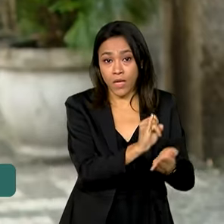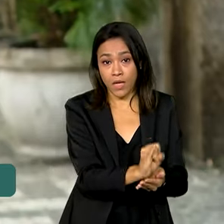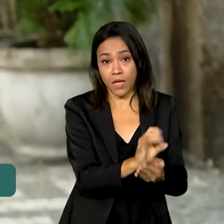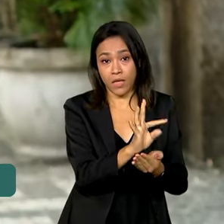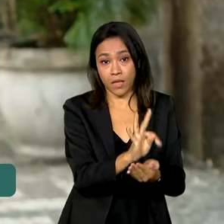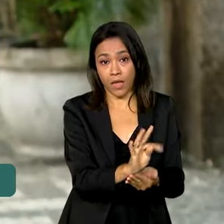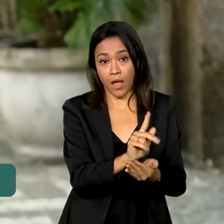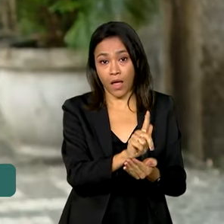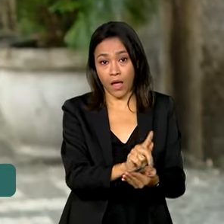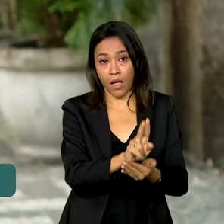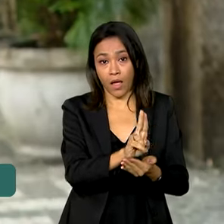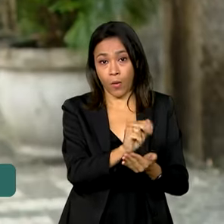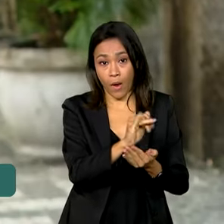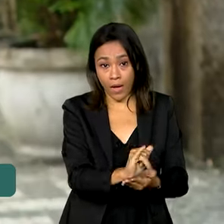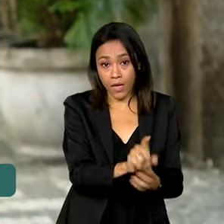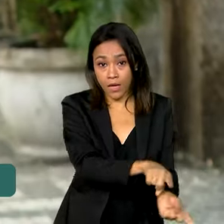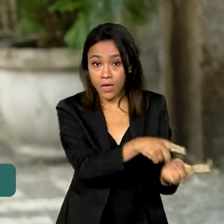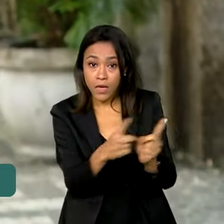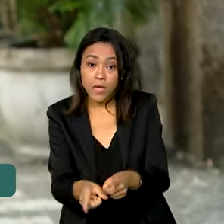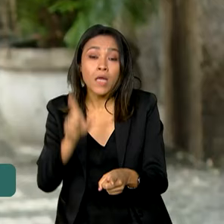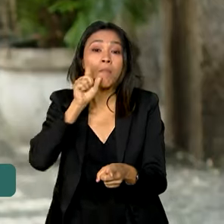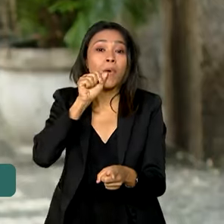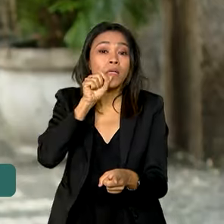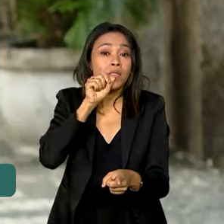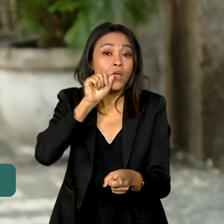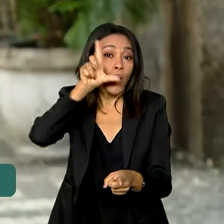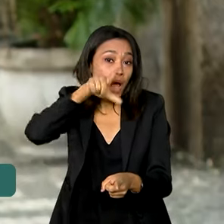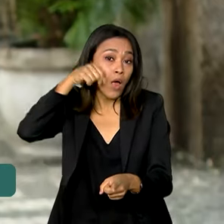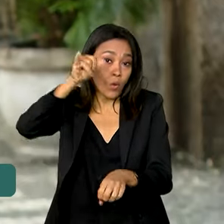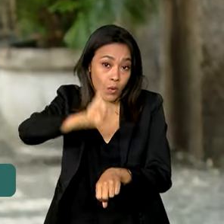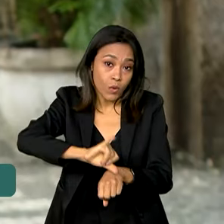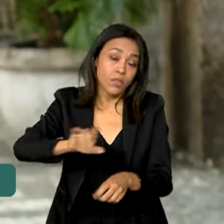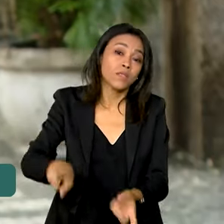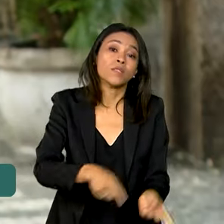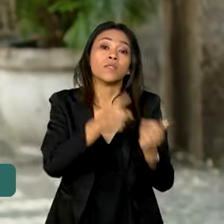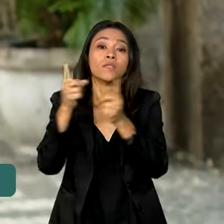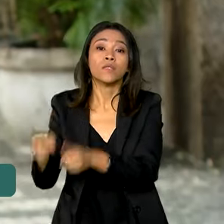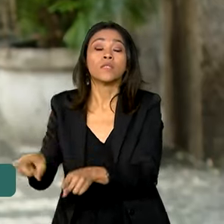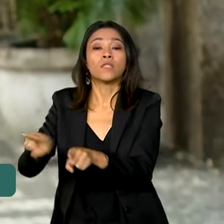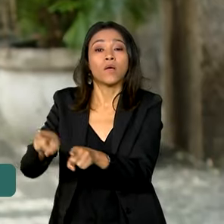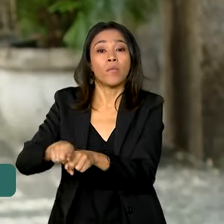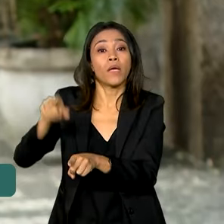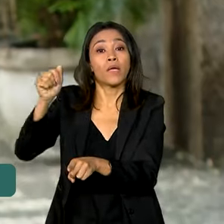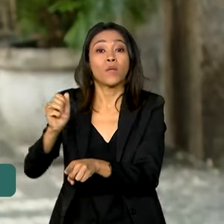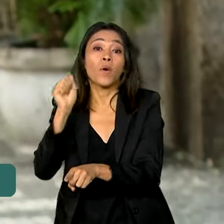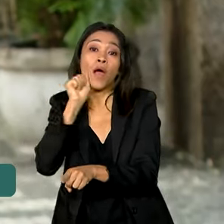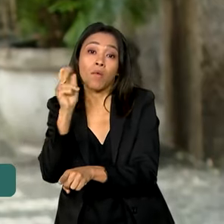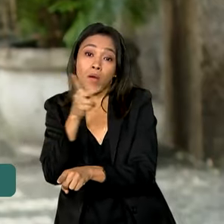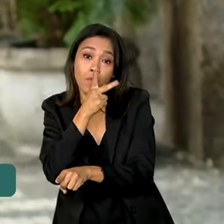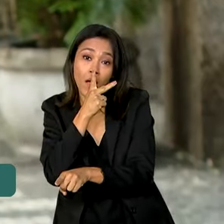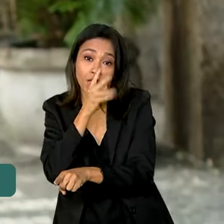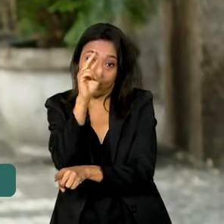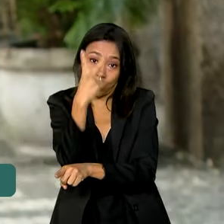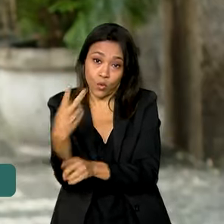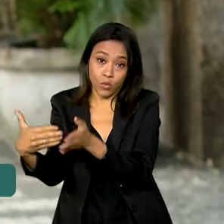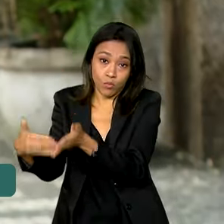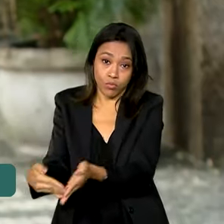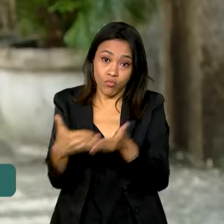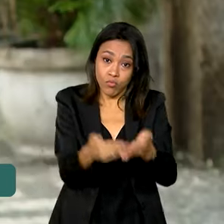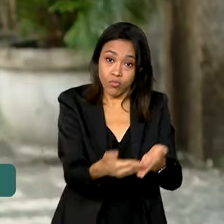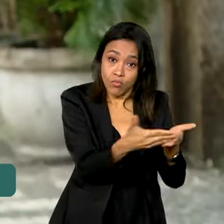no Rio de Janeiro, de Maceió, em Alagoas, e também do Porto de Santana, no Amapá. A previsão